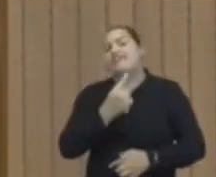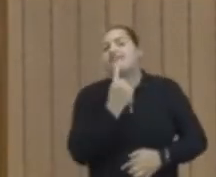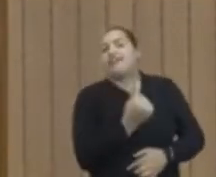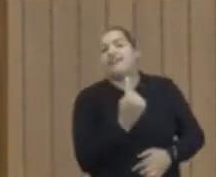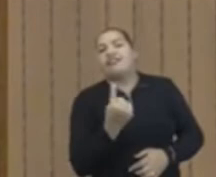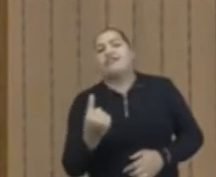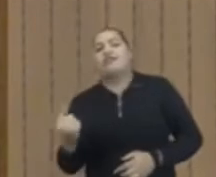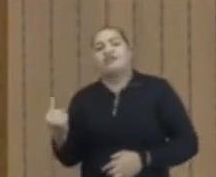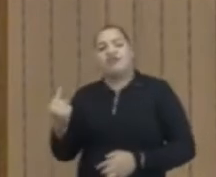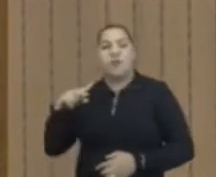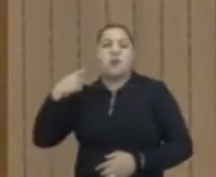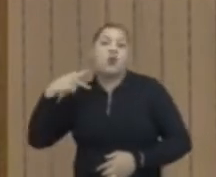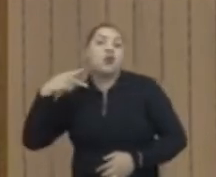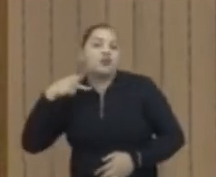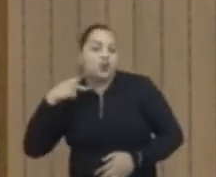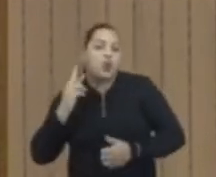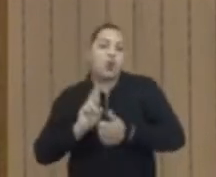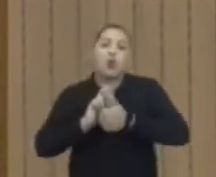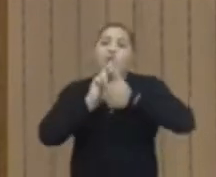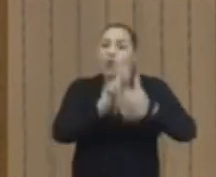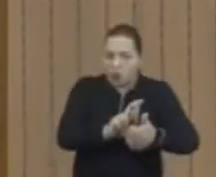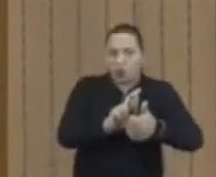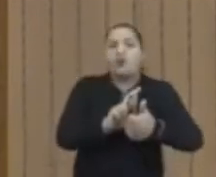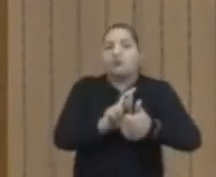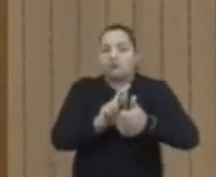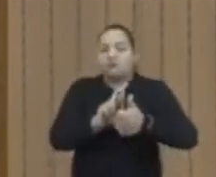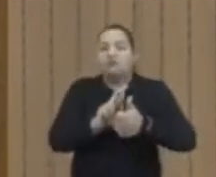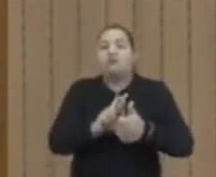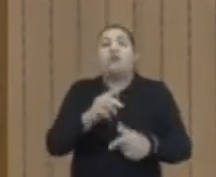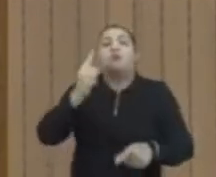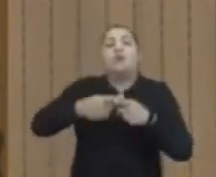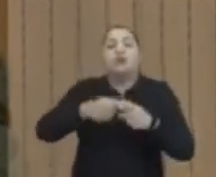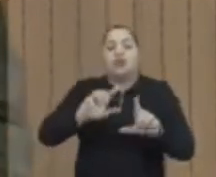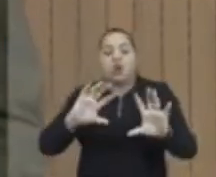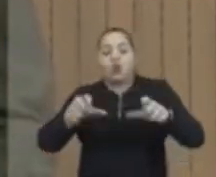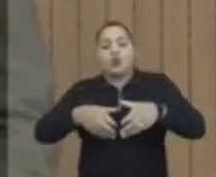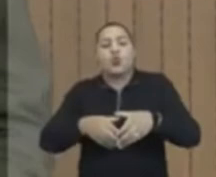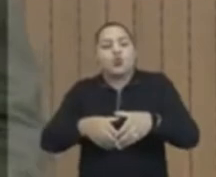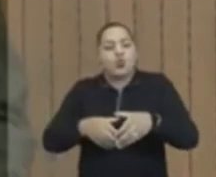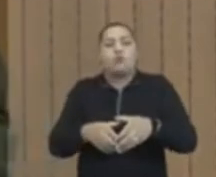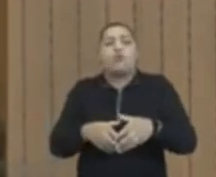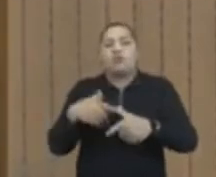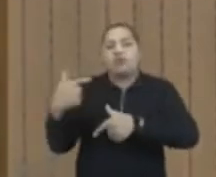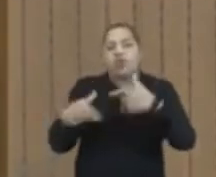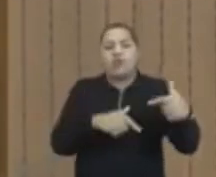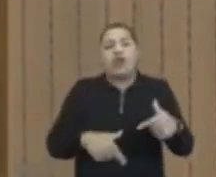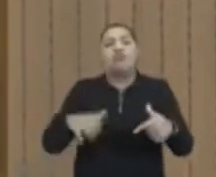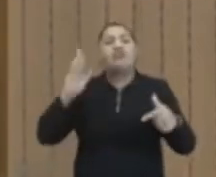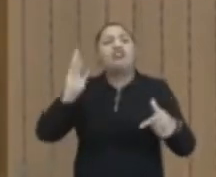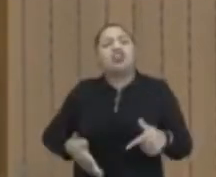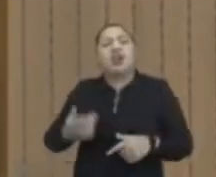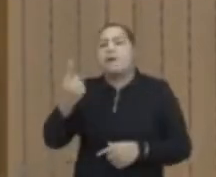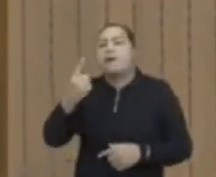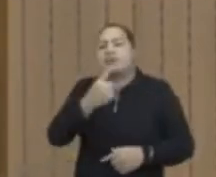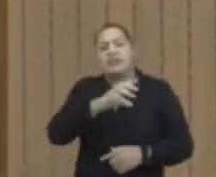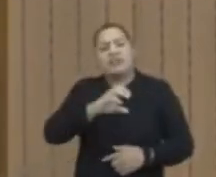desses procuradores, cada um da equipe de trabalho, que formada de centenas de pessoas que já passaram pelo Ministério Público Federal, que